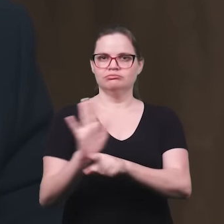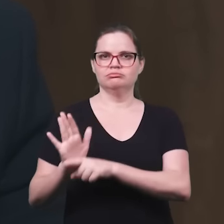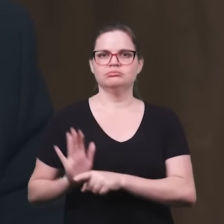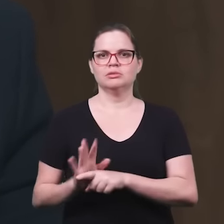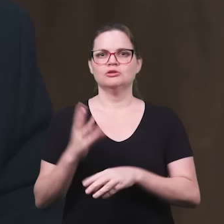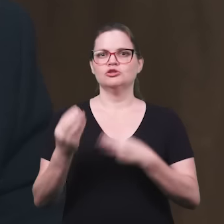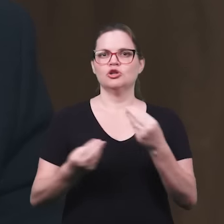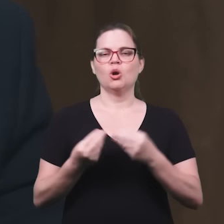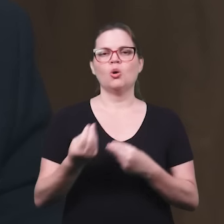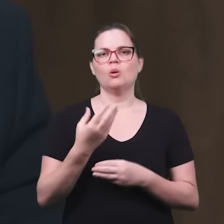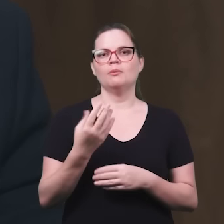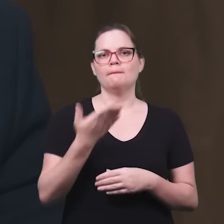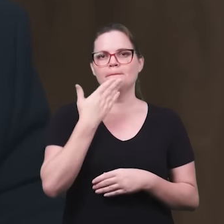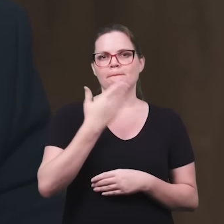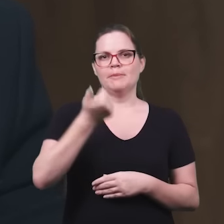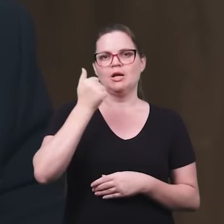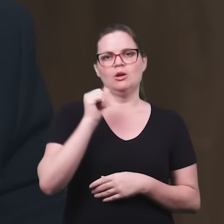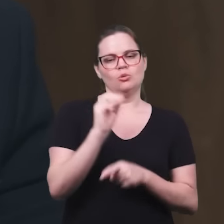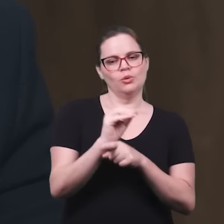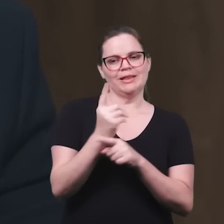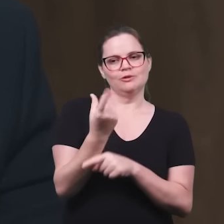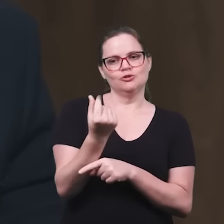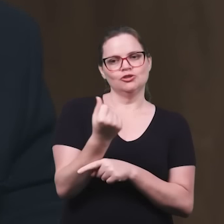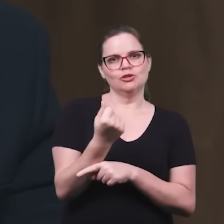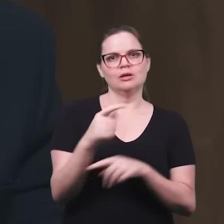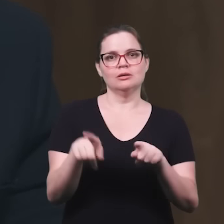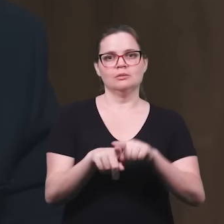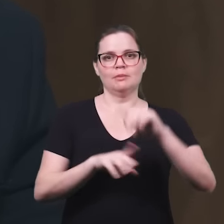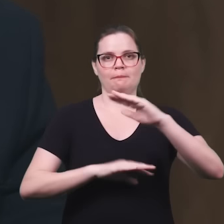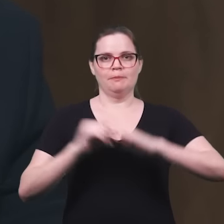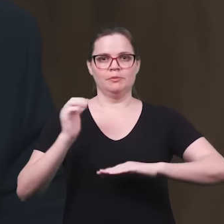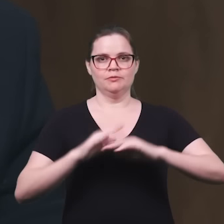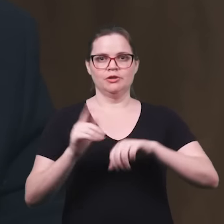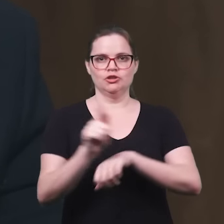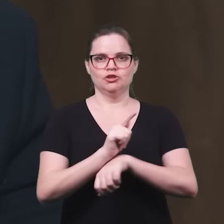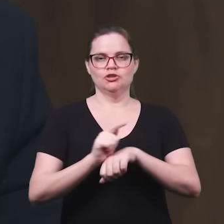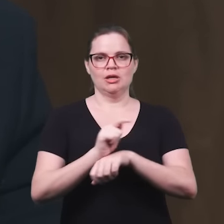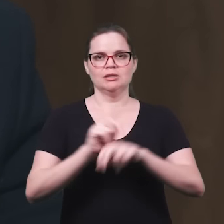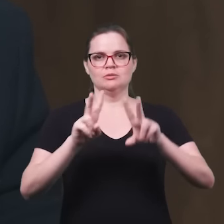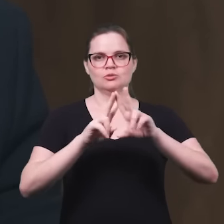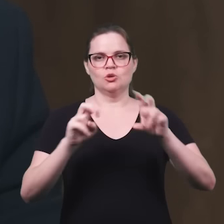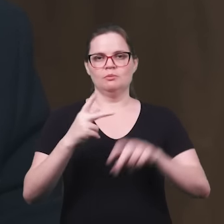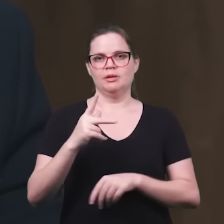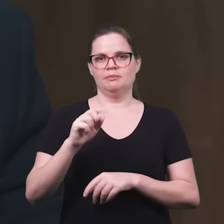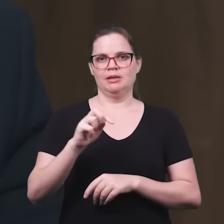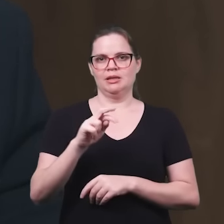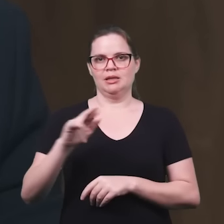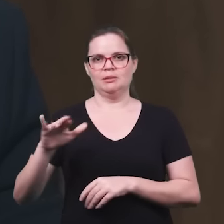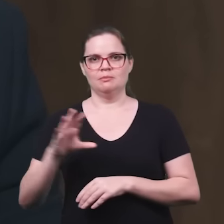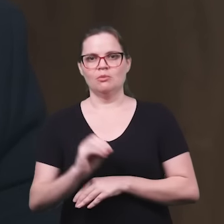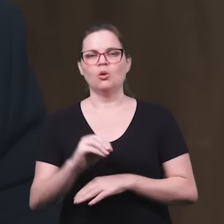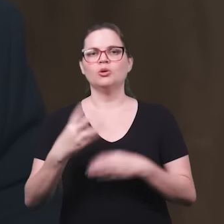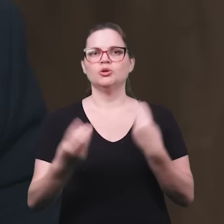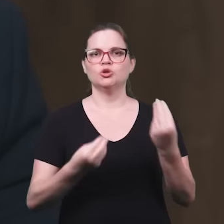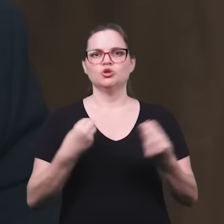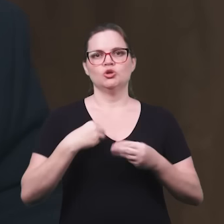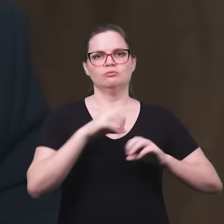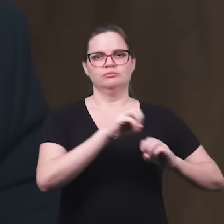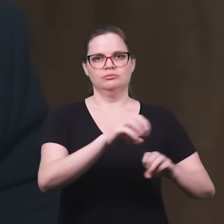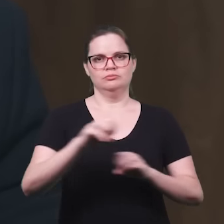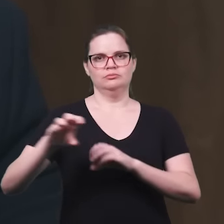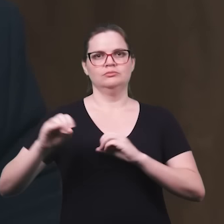também a cuidarem melhor do seu dinheiro. E profissionalmente, hoje eu trabalho com a gestão de patrimônio, com uma consultoria de